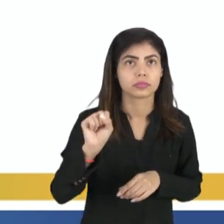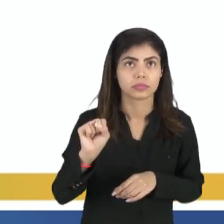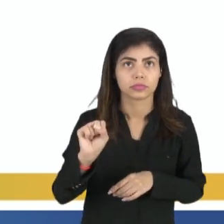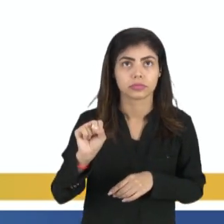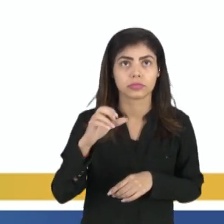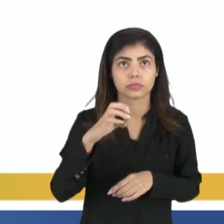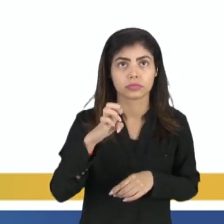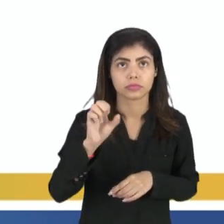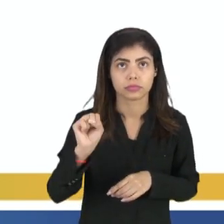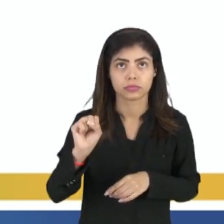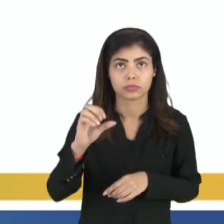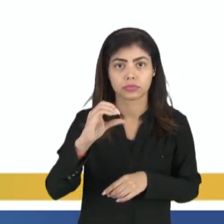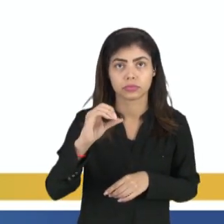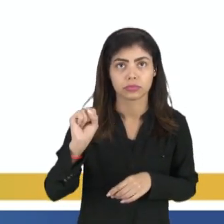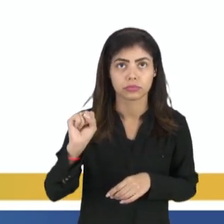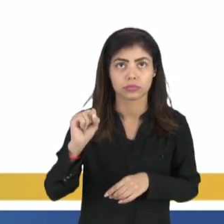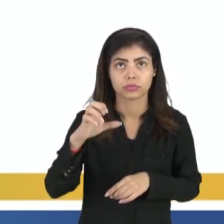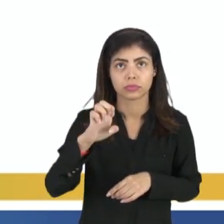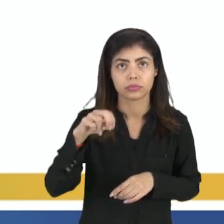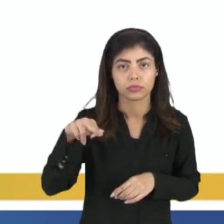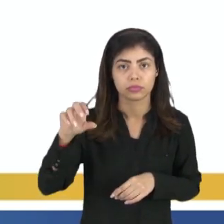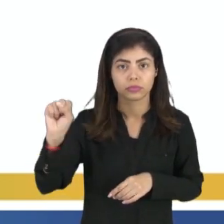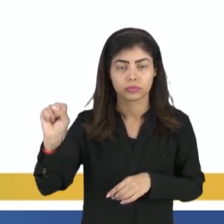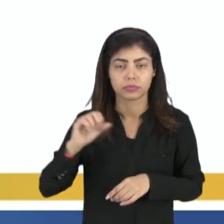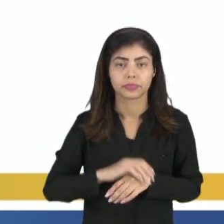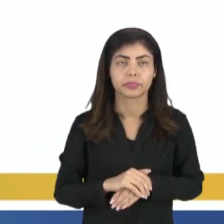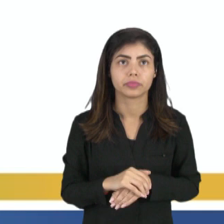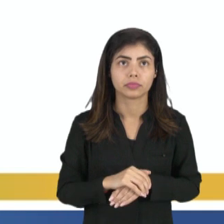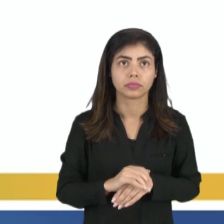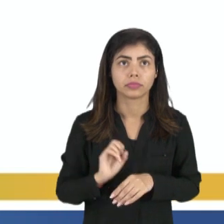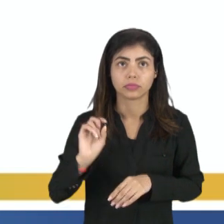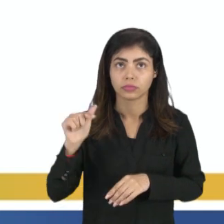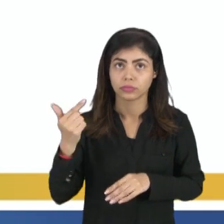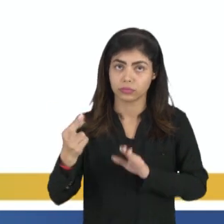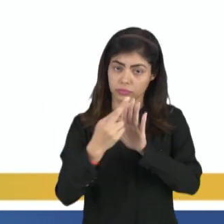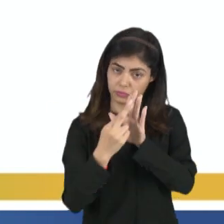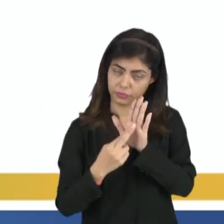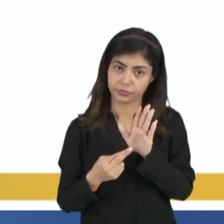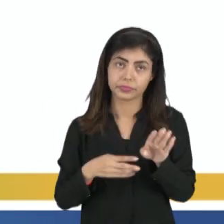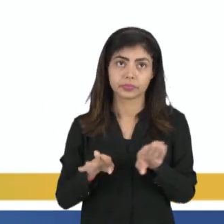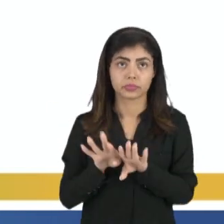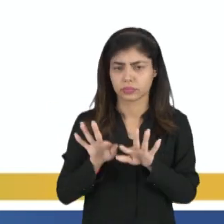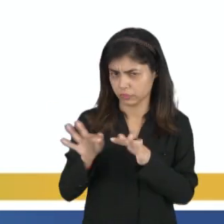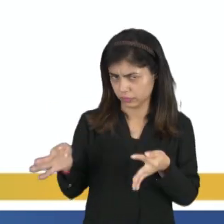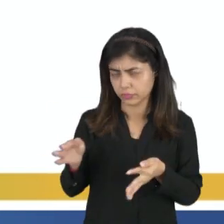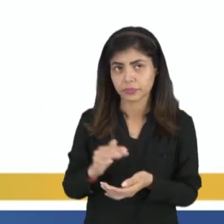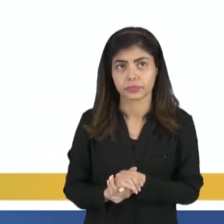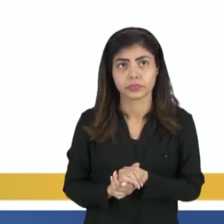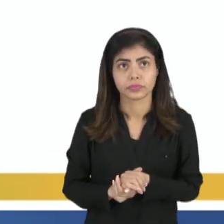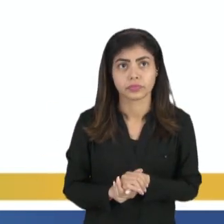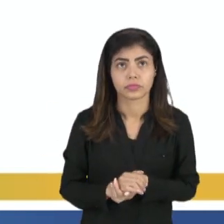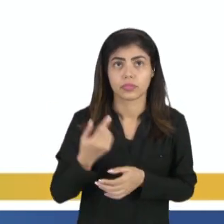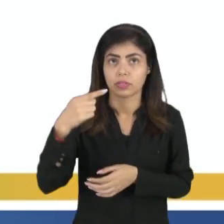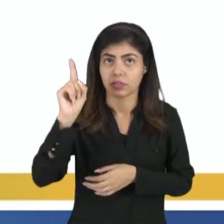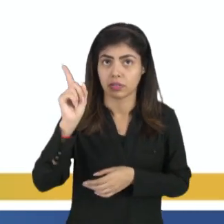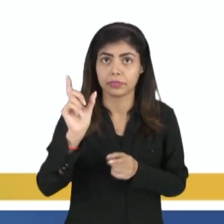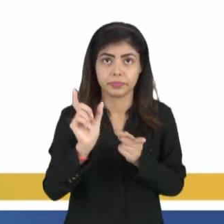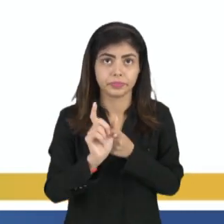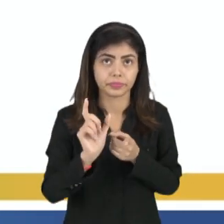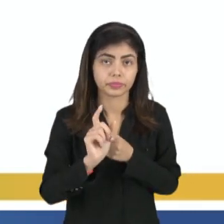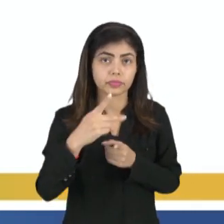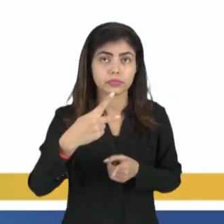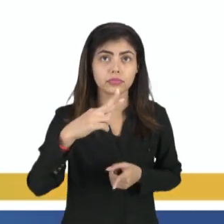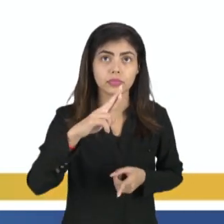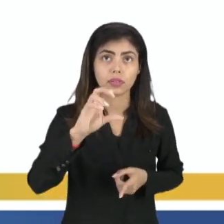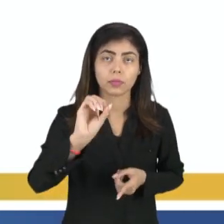as ex os outra regrinha também bem simples acentuação